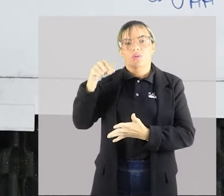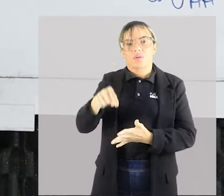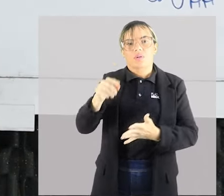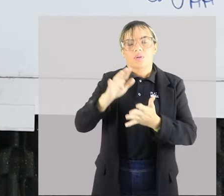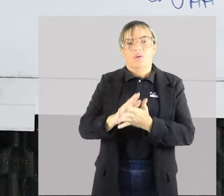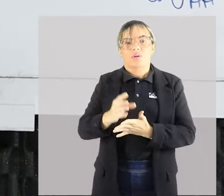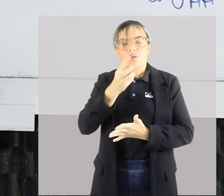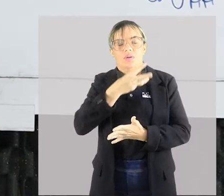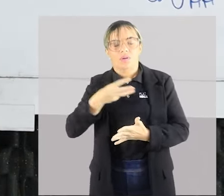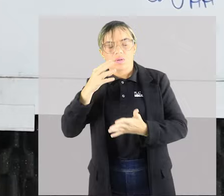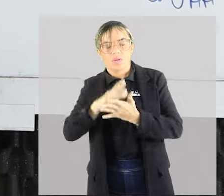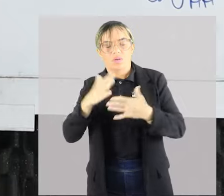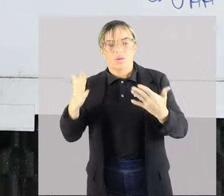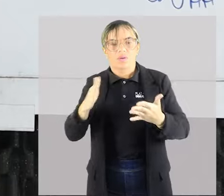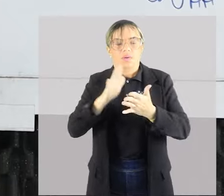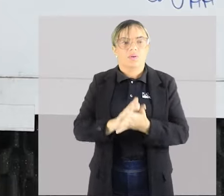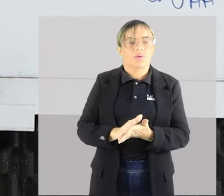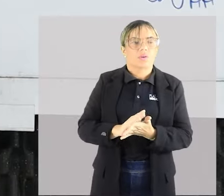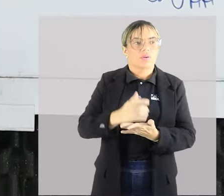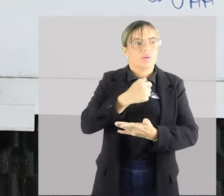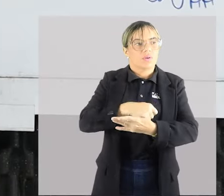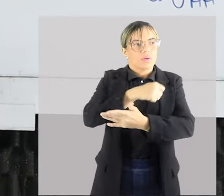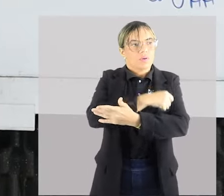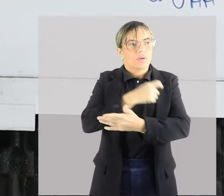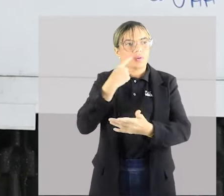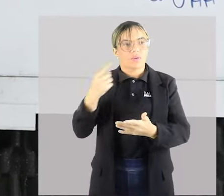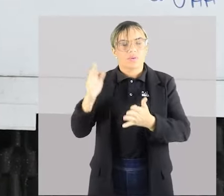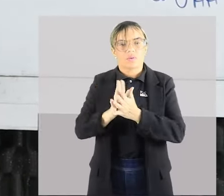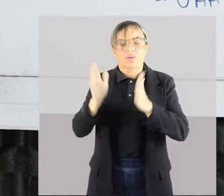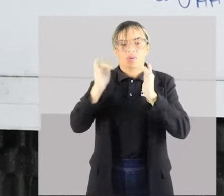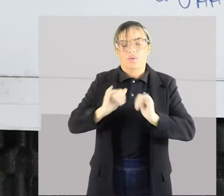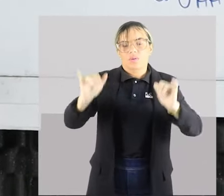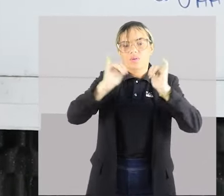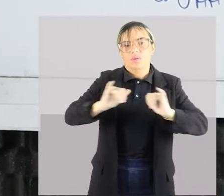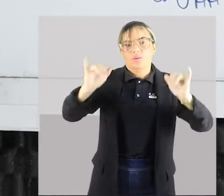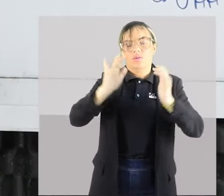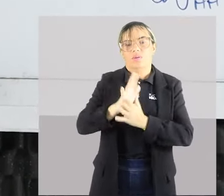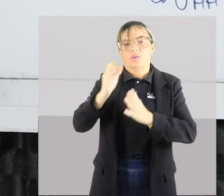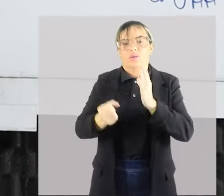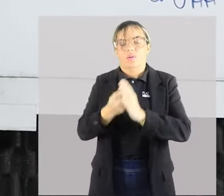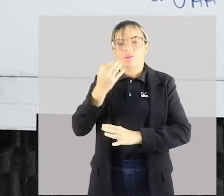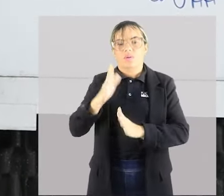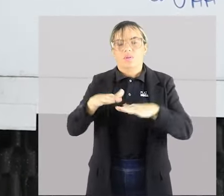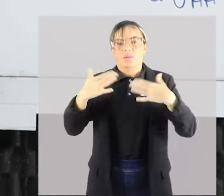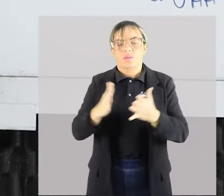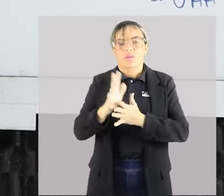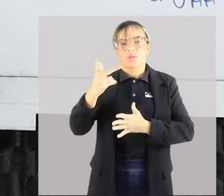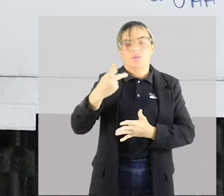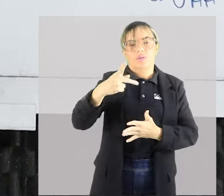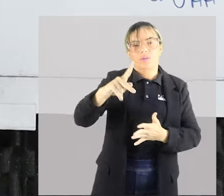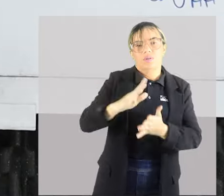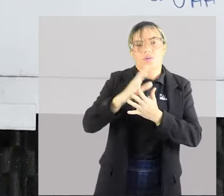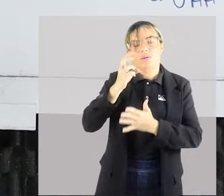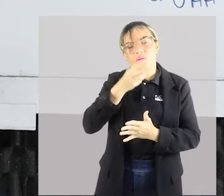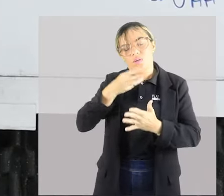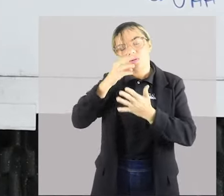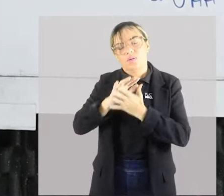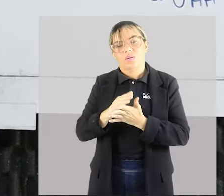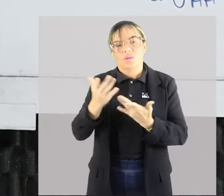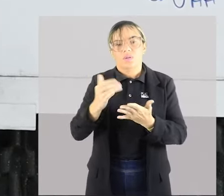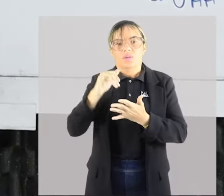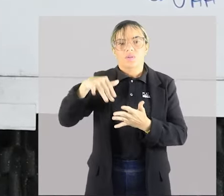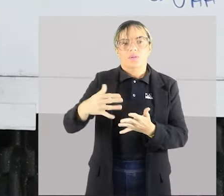insulina Tá certo Então você vai pegar essa informação e vai produzir a sua insulina O que que a gente